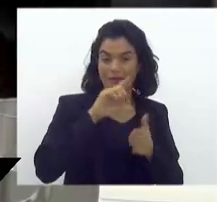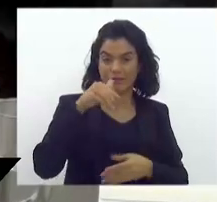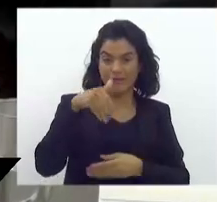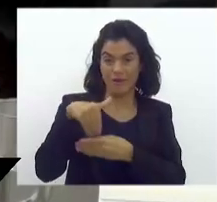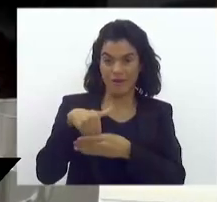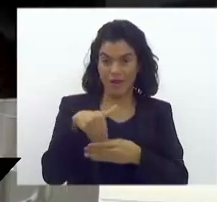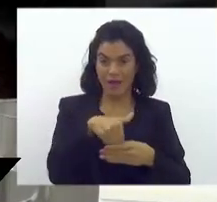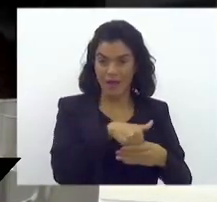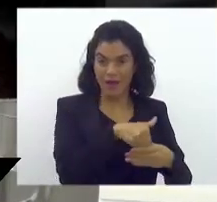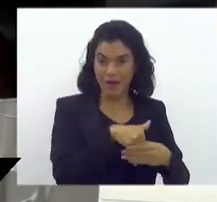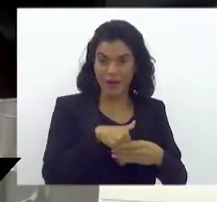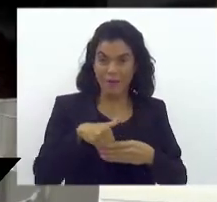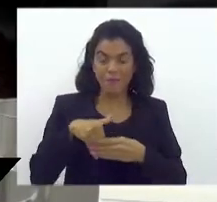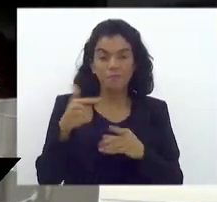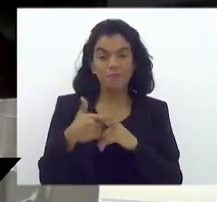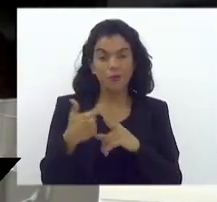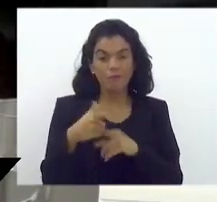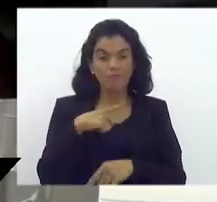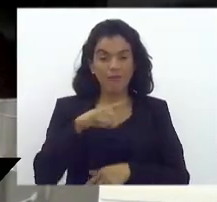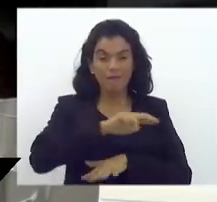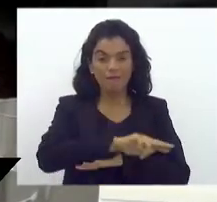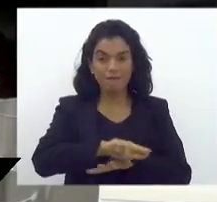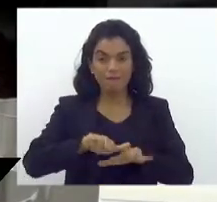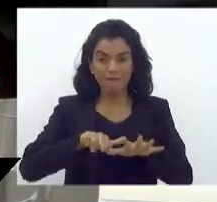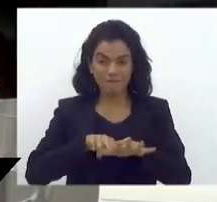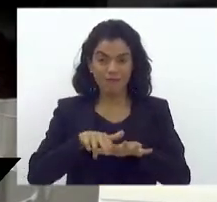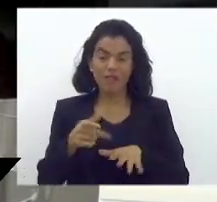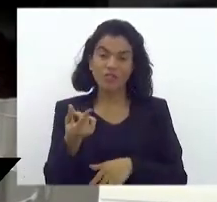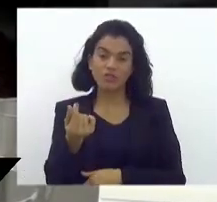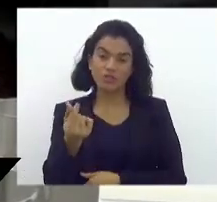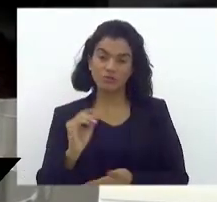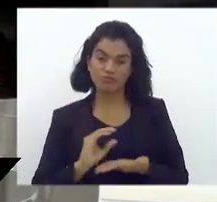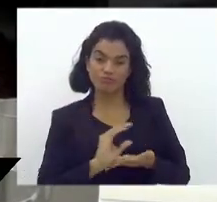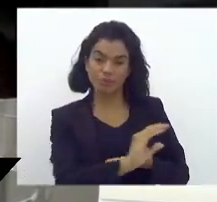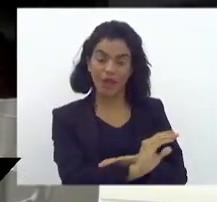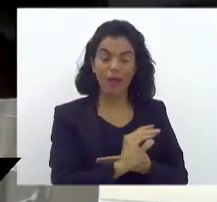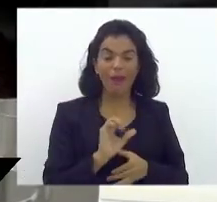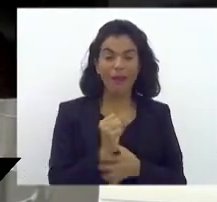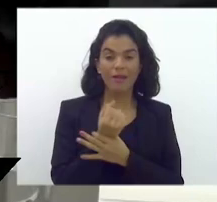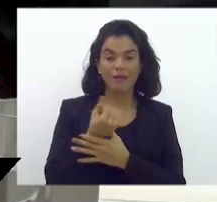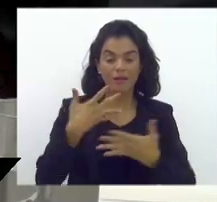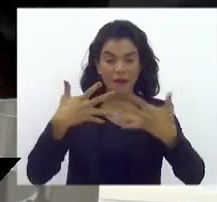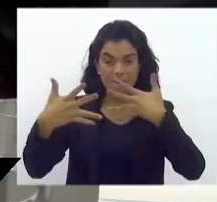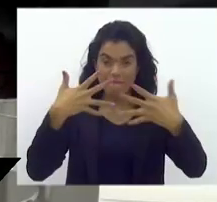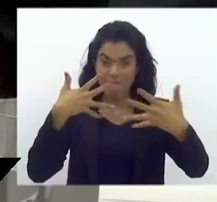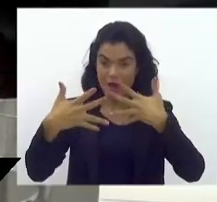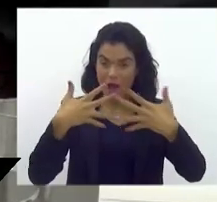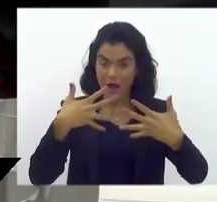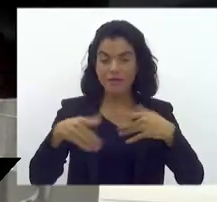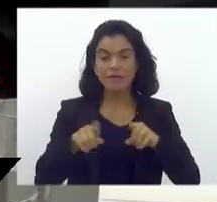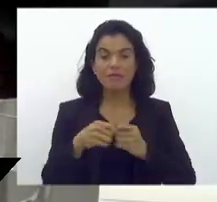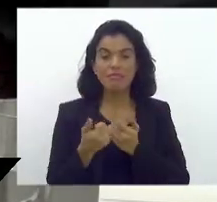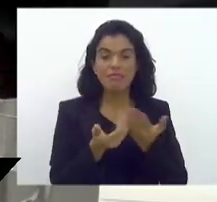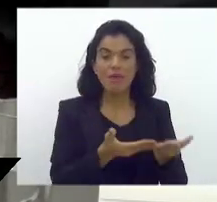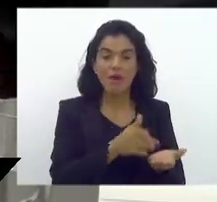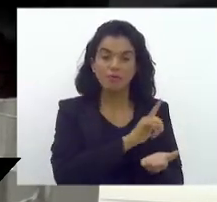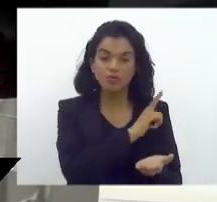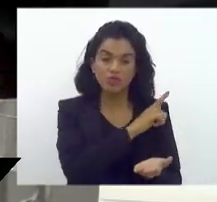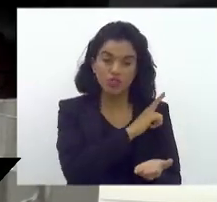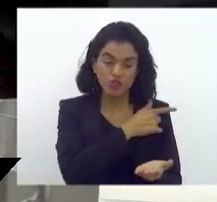é a possibilidade de ter N fontes, né? Garantindo a transparência, porque isso dá ao gestor e à